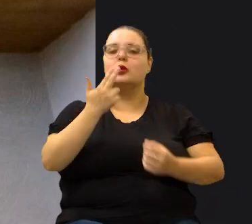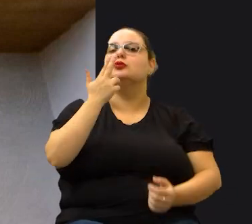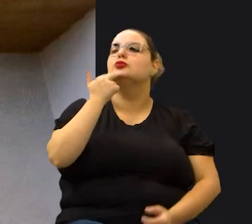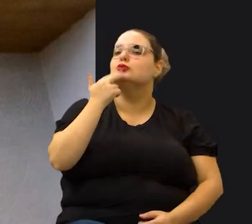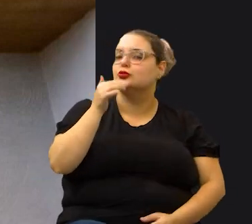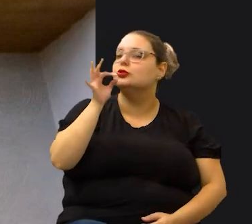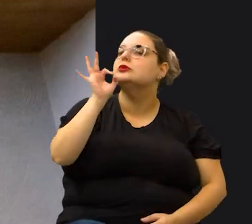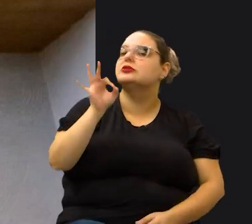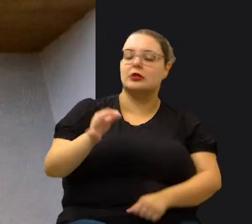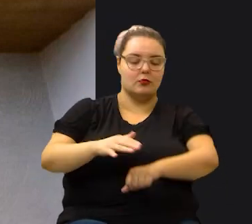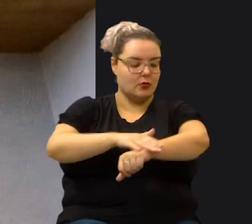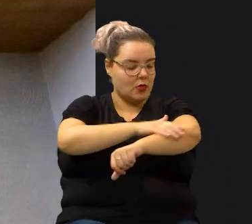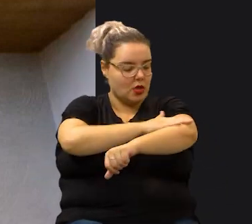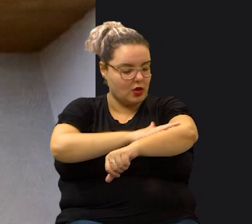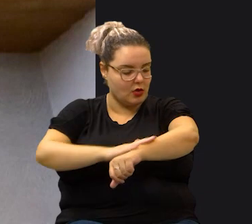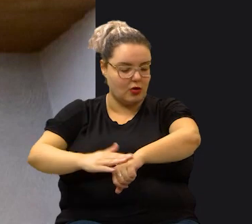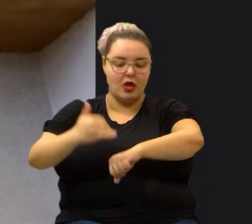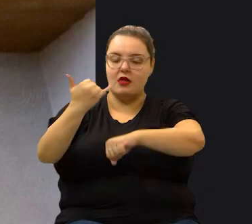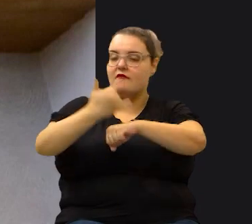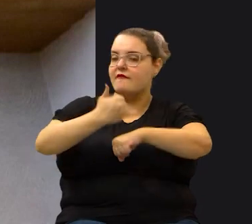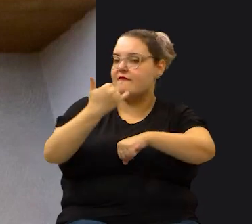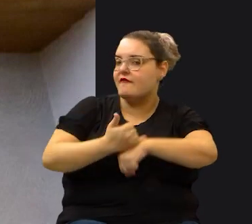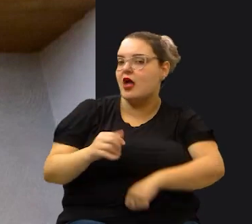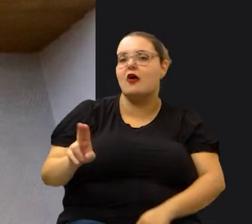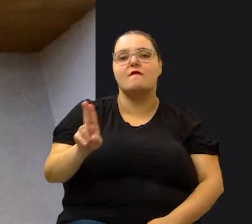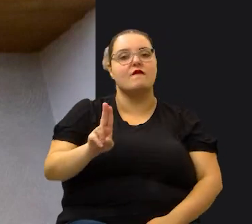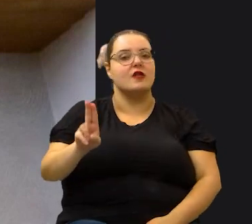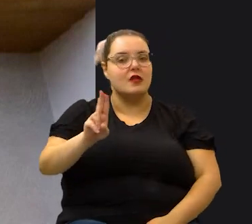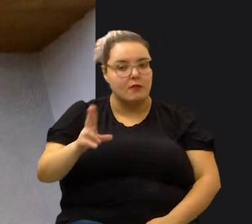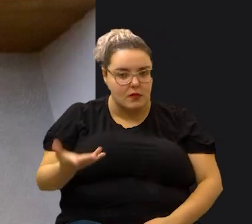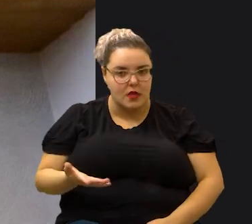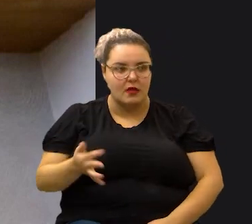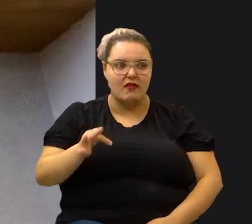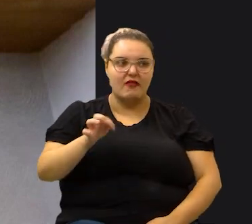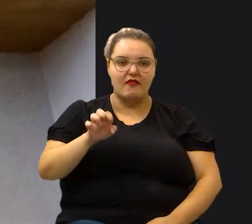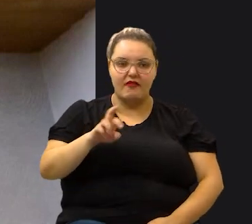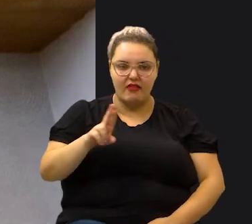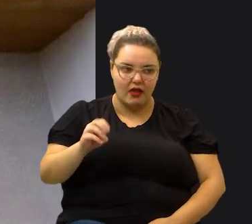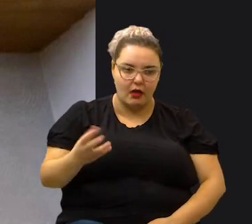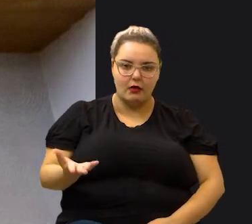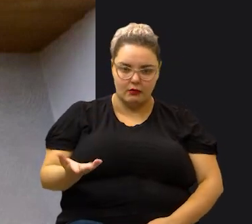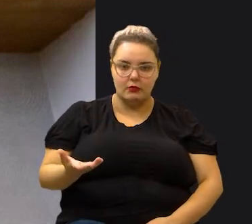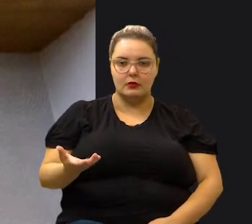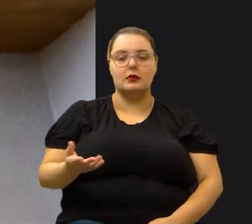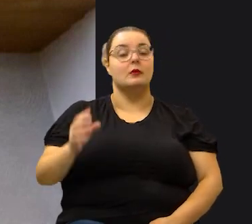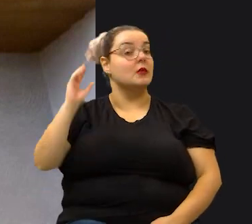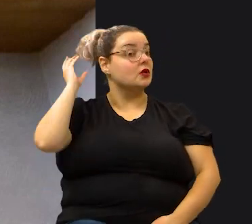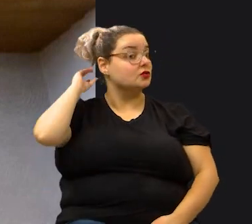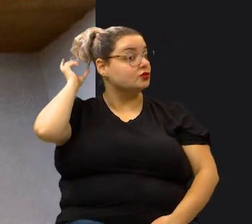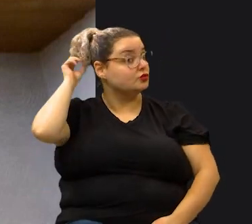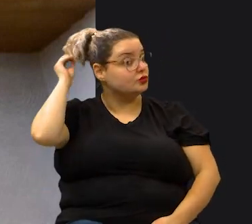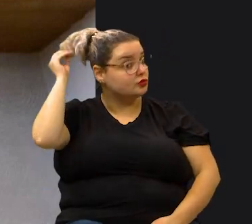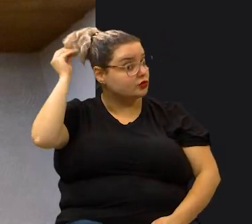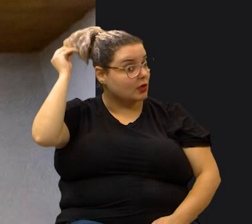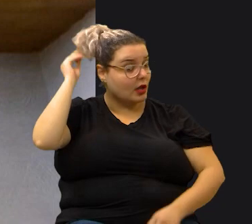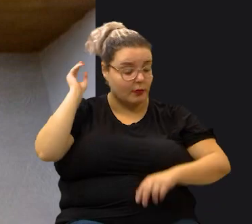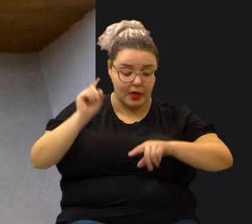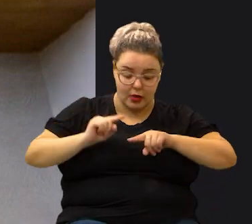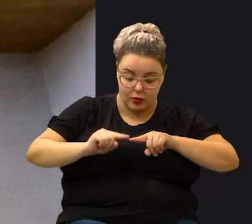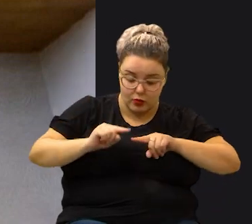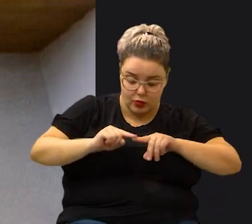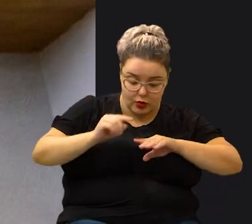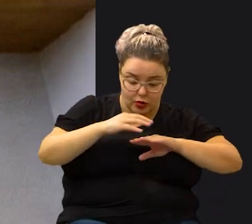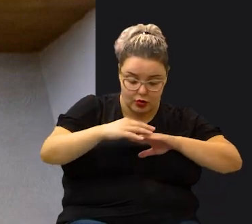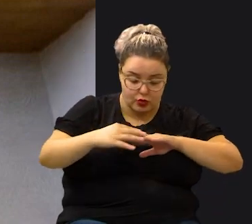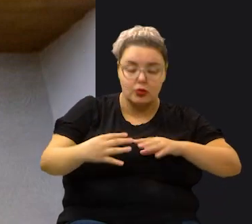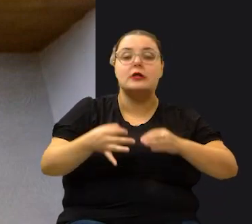de nutrientes adequados para a pele, ferro, vitaminas, que mantêm a saúde não só da pele, mas também do cabelo e das unhas e permitem com que